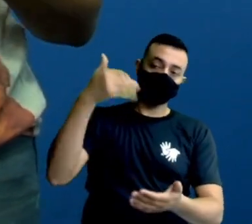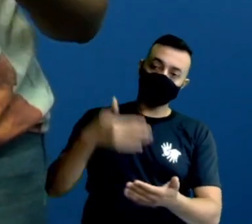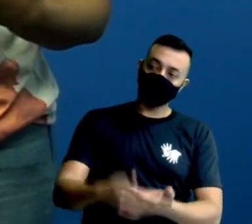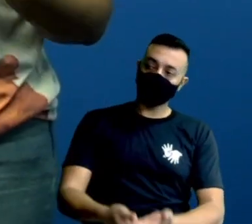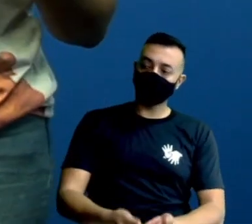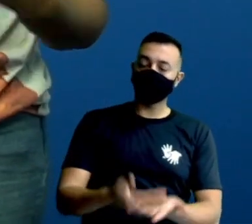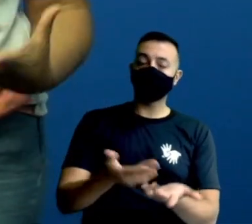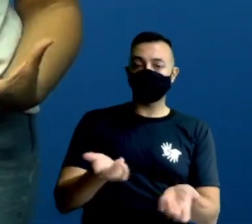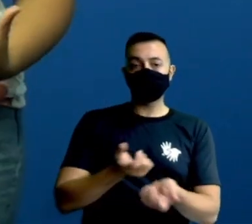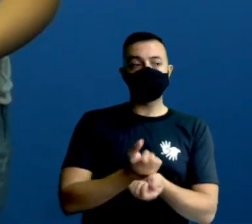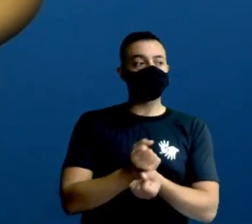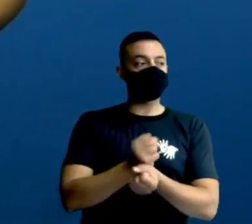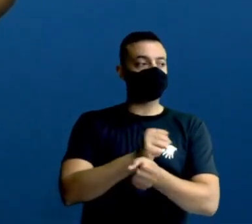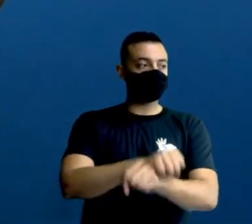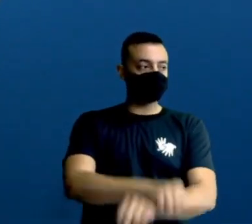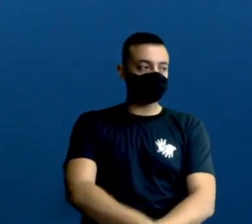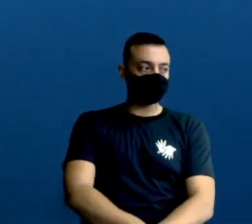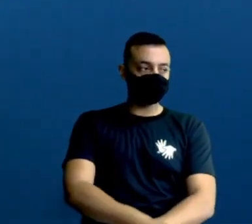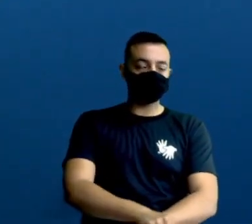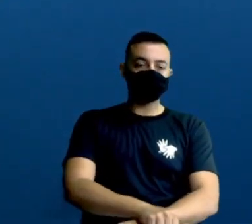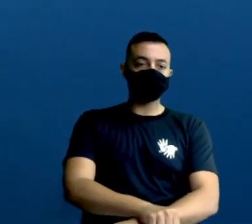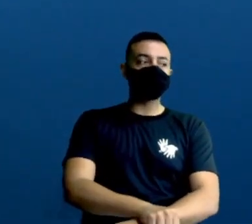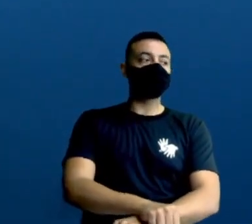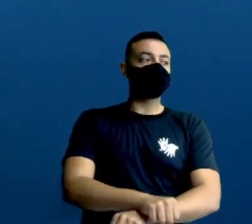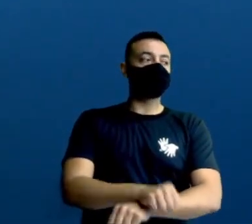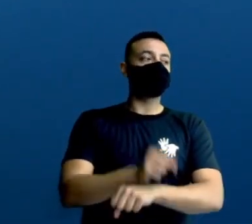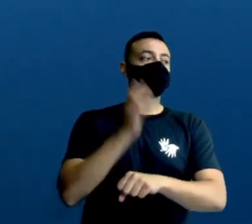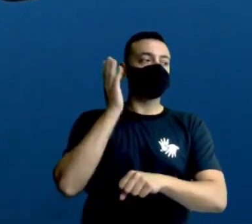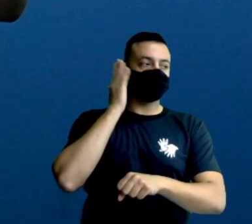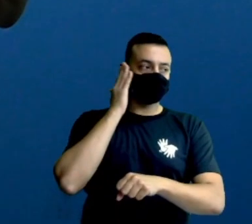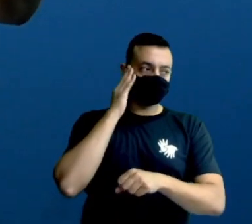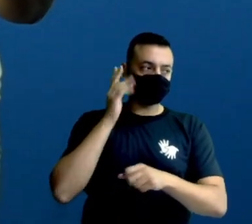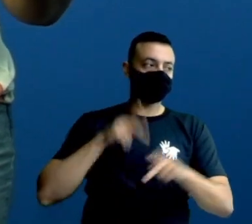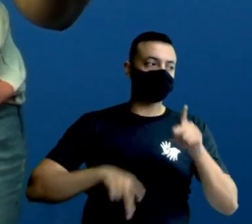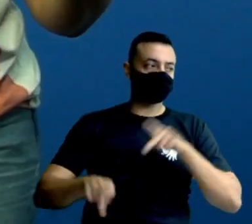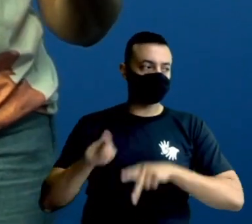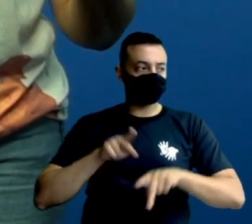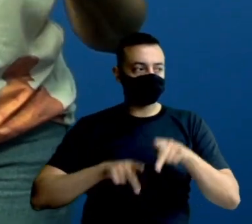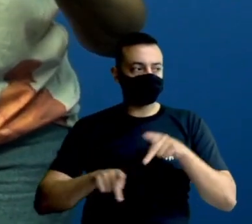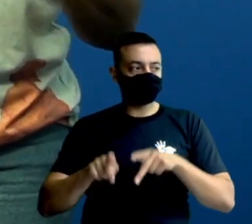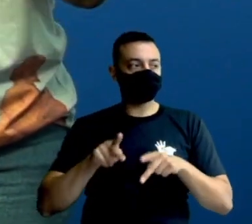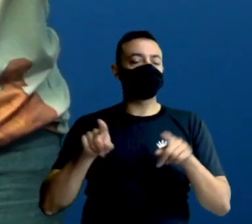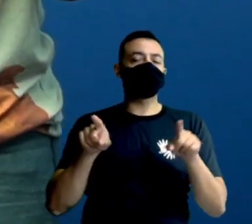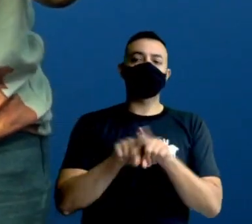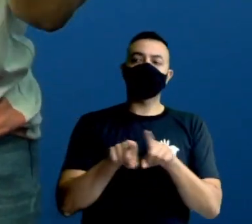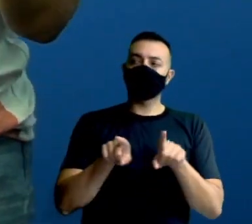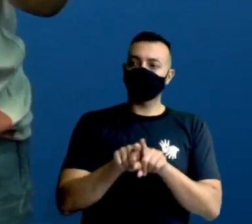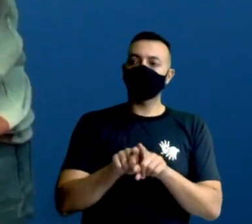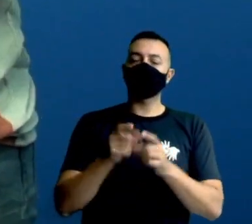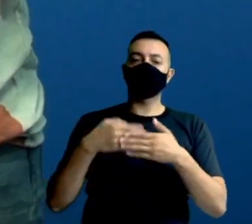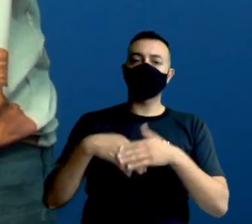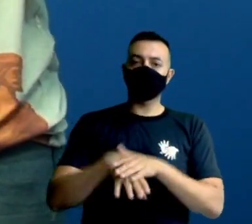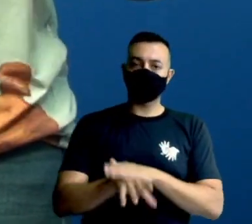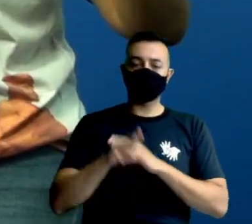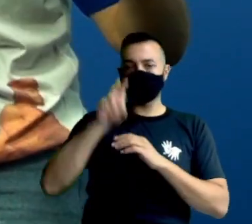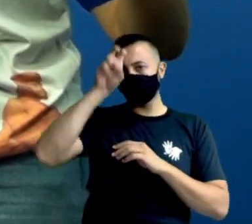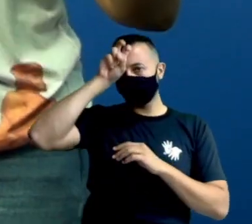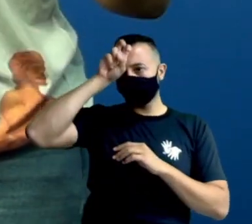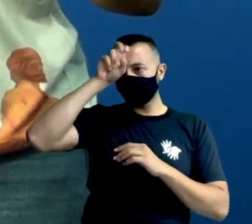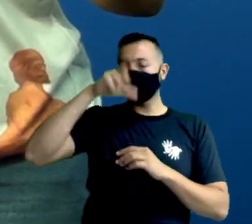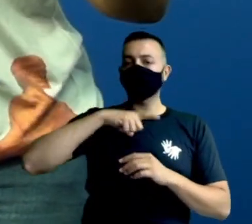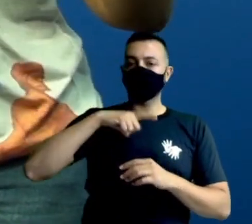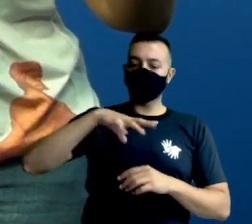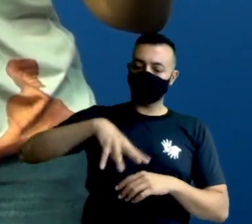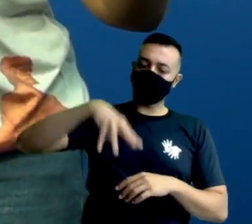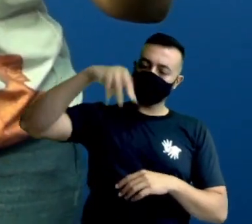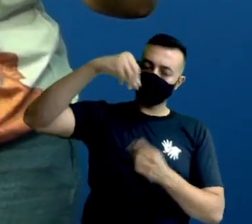humanidade foi a escravidão, gente. E assim, a gente sabe que muitos outros povos também tinham o costume lá do Egito, lembra que a gente mostrou aquela